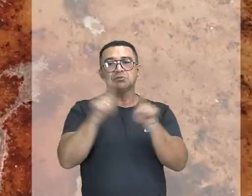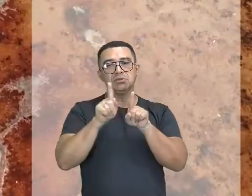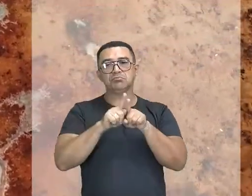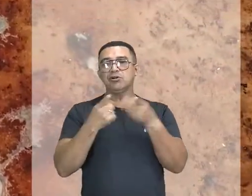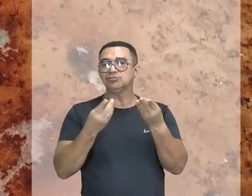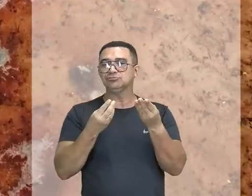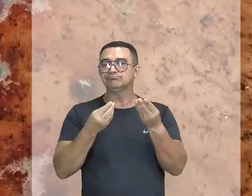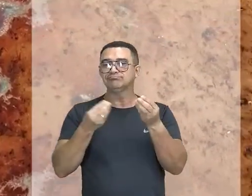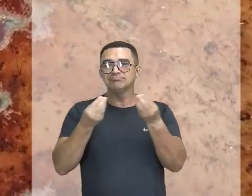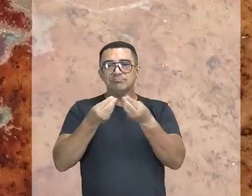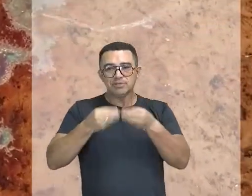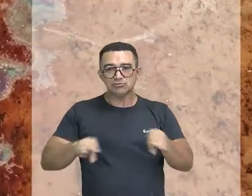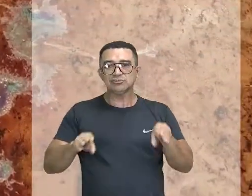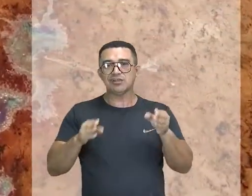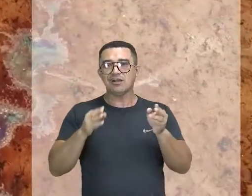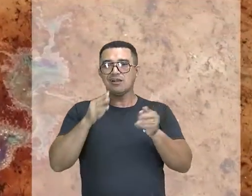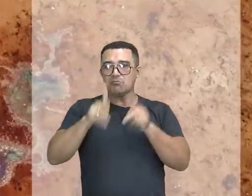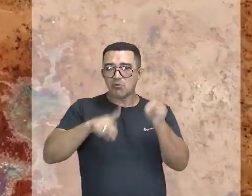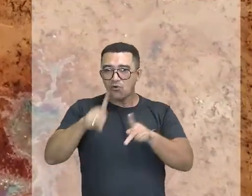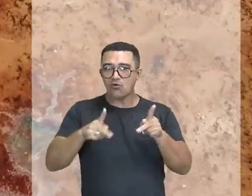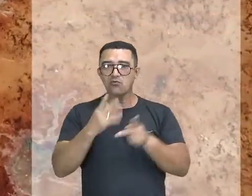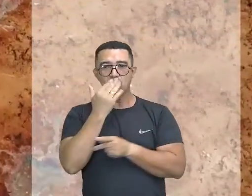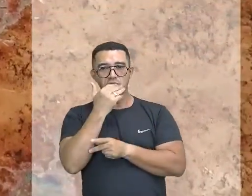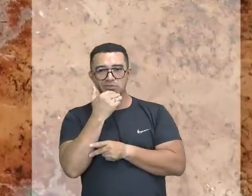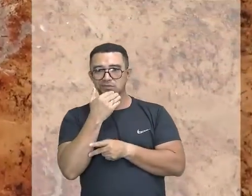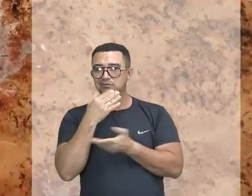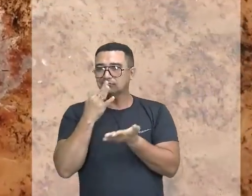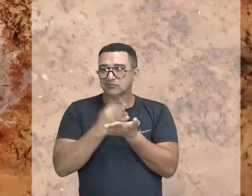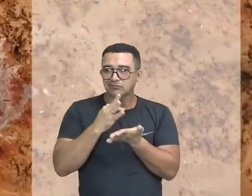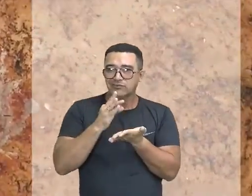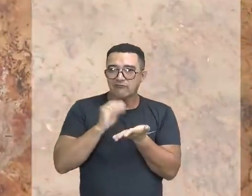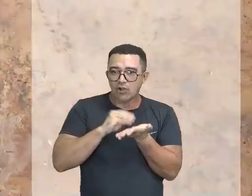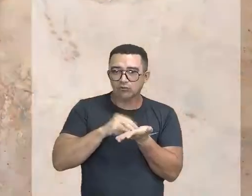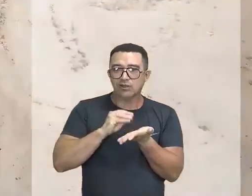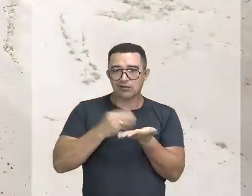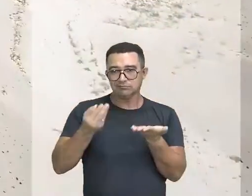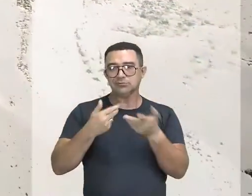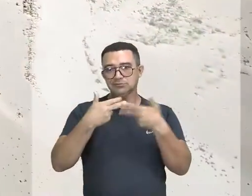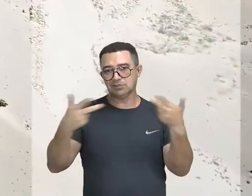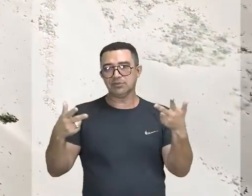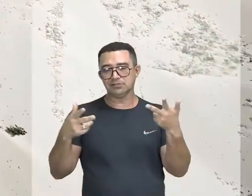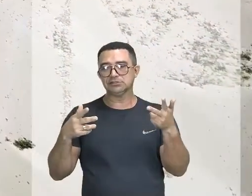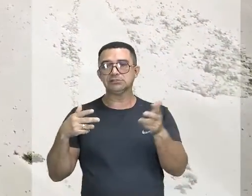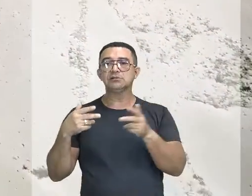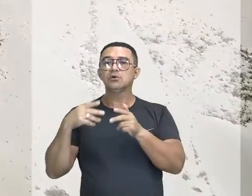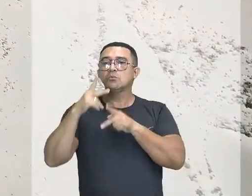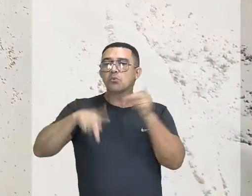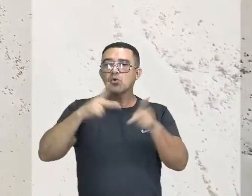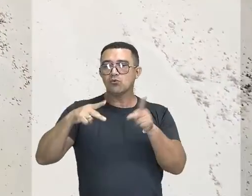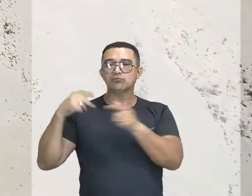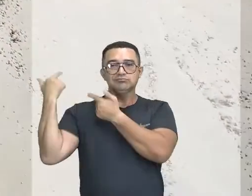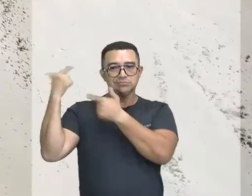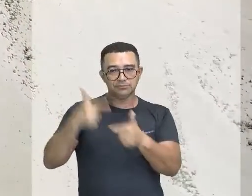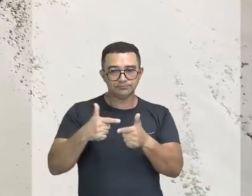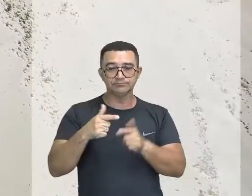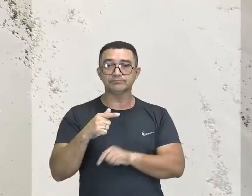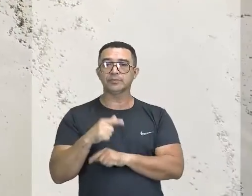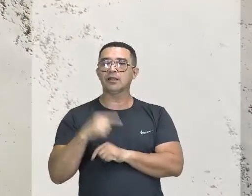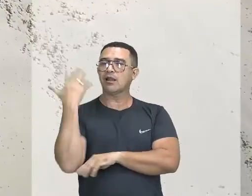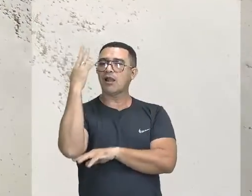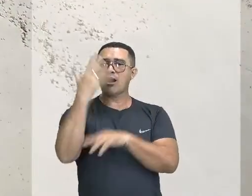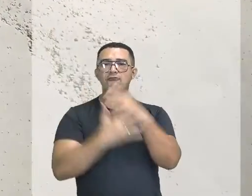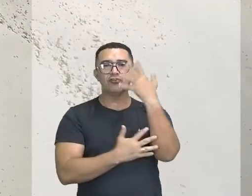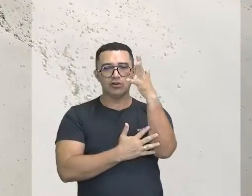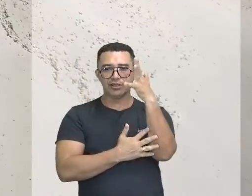afetar as populações que vivem aqui, em especial as populações tradicionais. Além disso, a floresta ela serve como sumidouro de